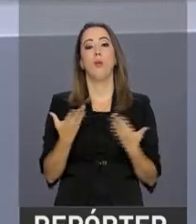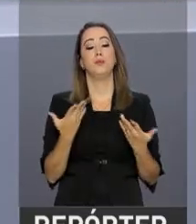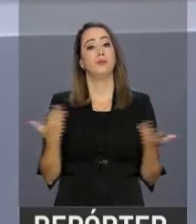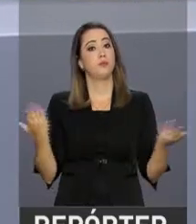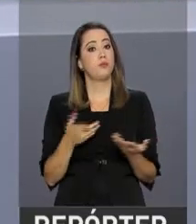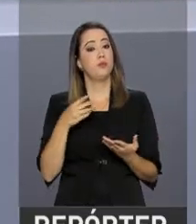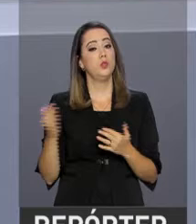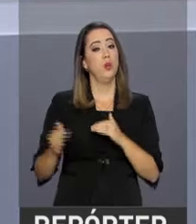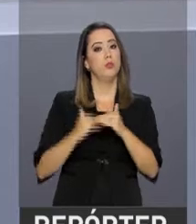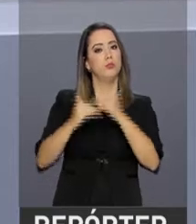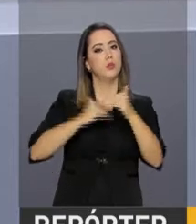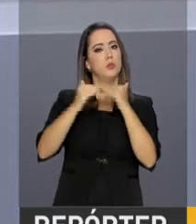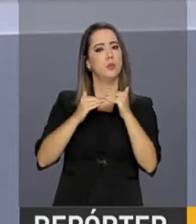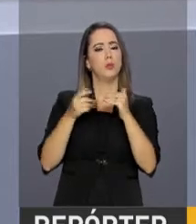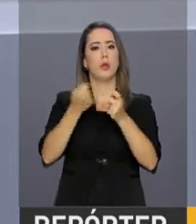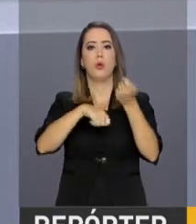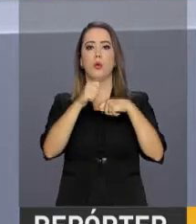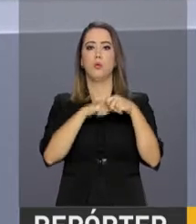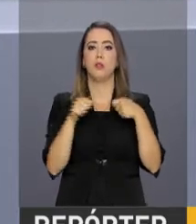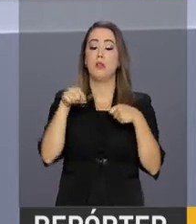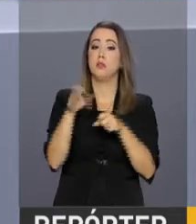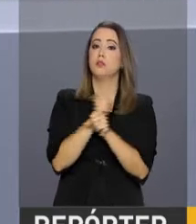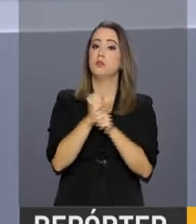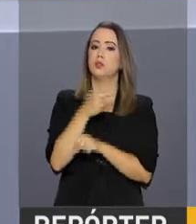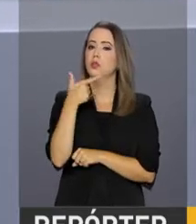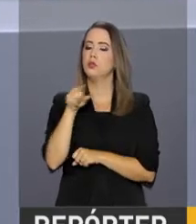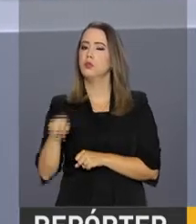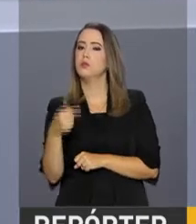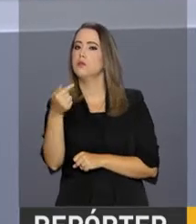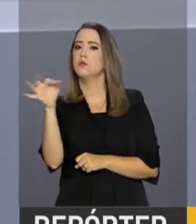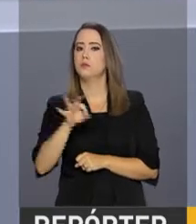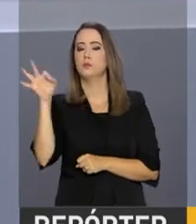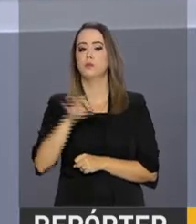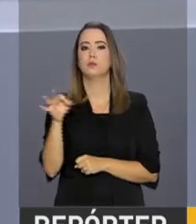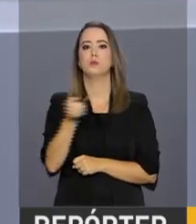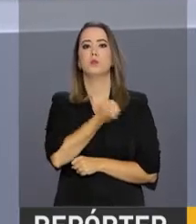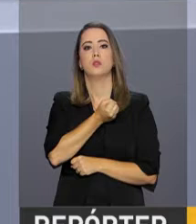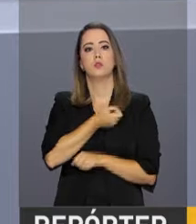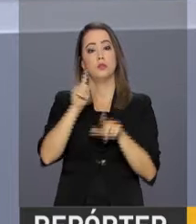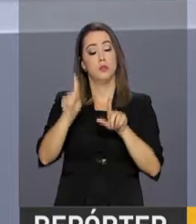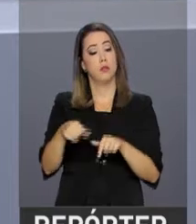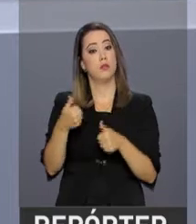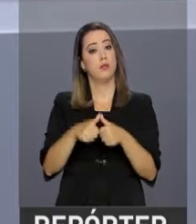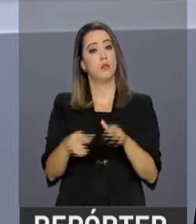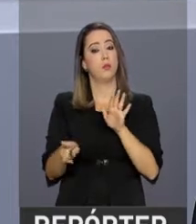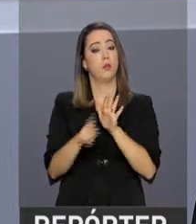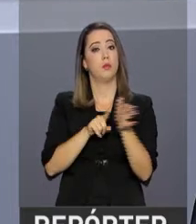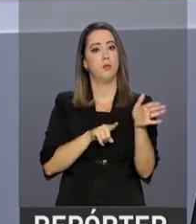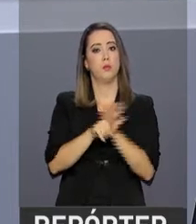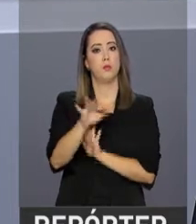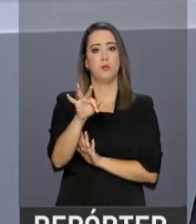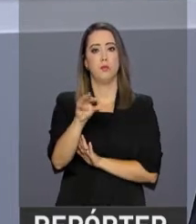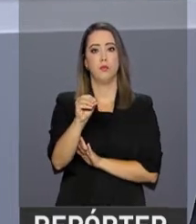eleva a estimativa de crescimento da economia neste ano para 2,7 por cento os números estão no boletim focus do